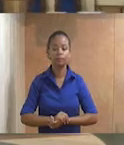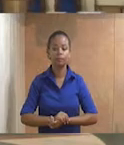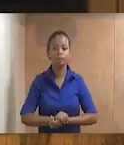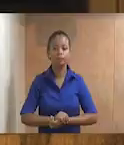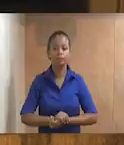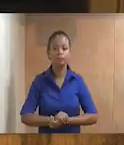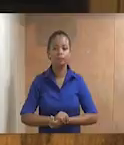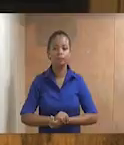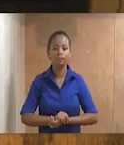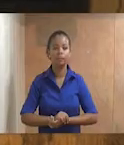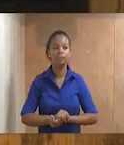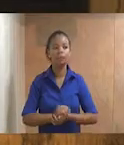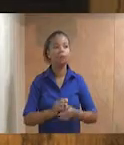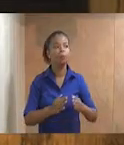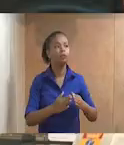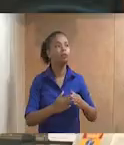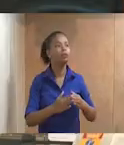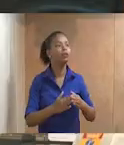Por gentileza,